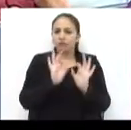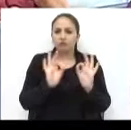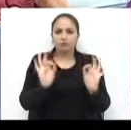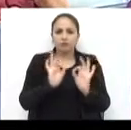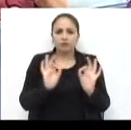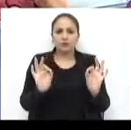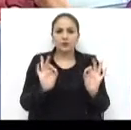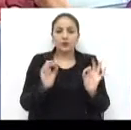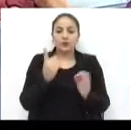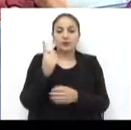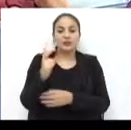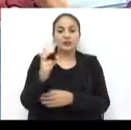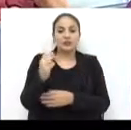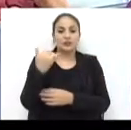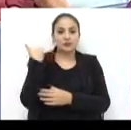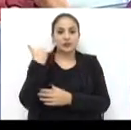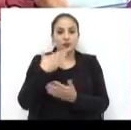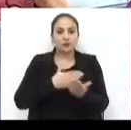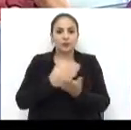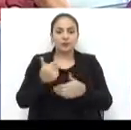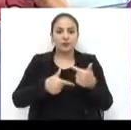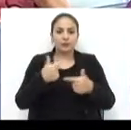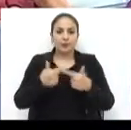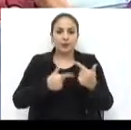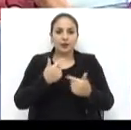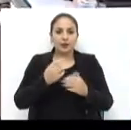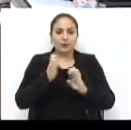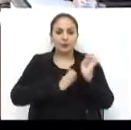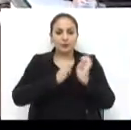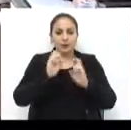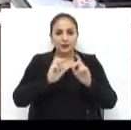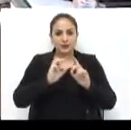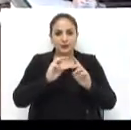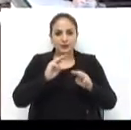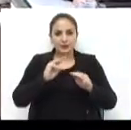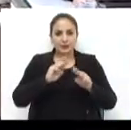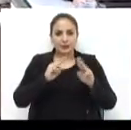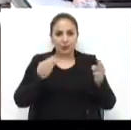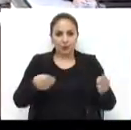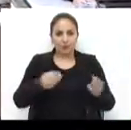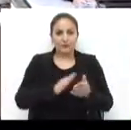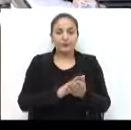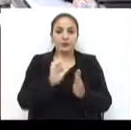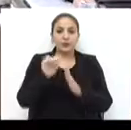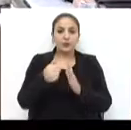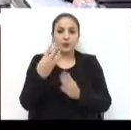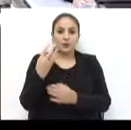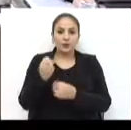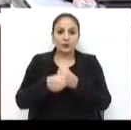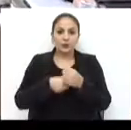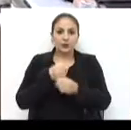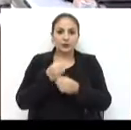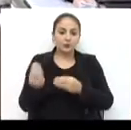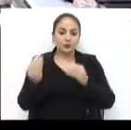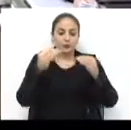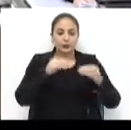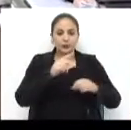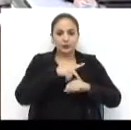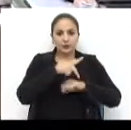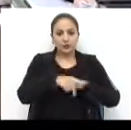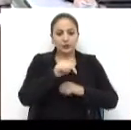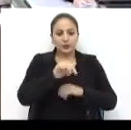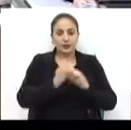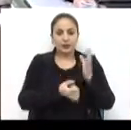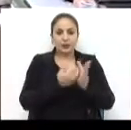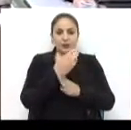aos 15 começou a trabalhar em uma fábrica de móveis. 4 anos depois se mudou para Passo Fundo. Aqui ele criou